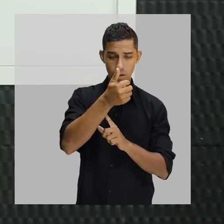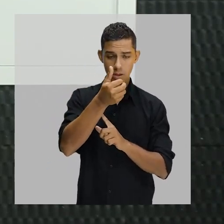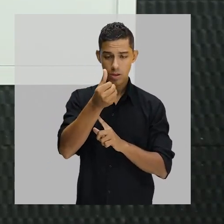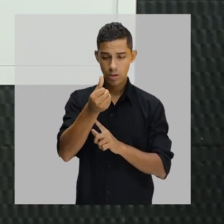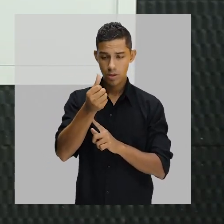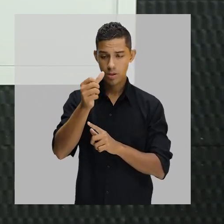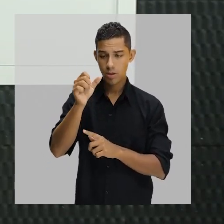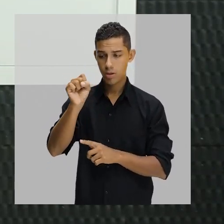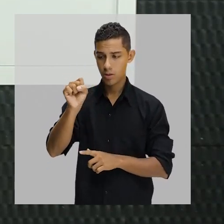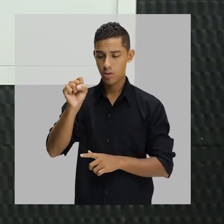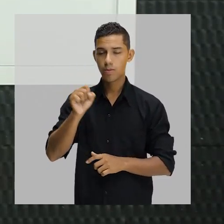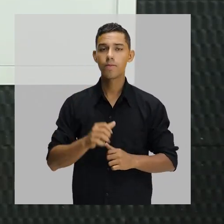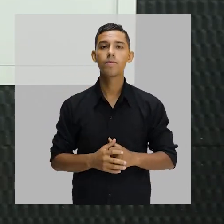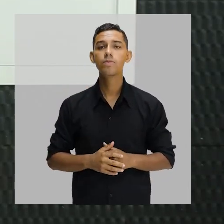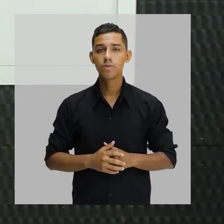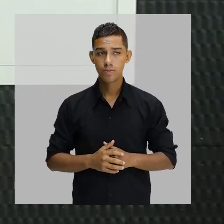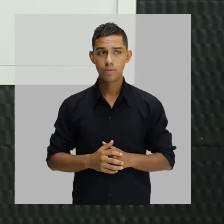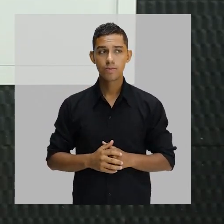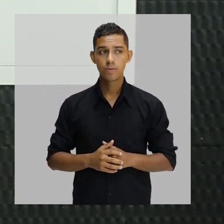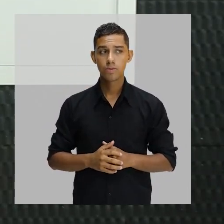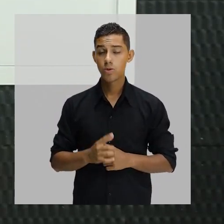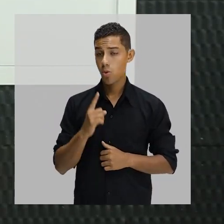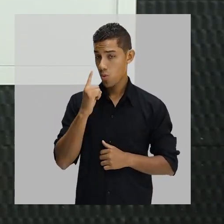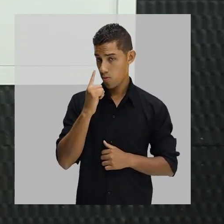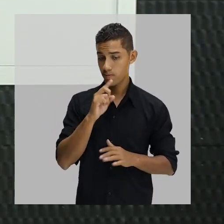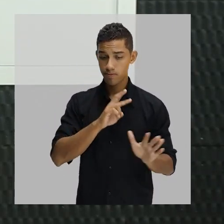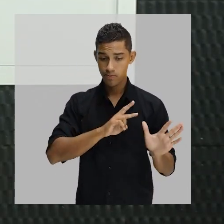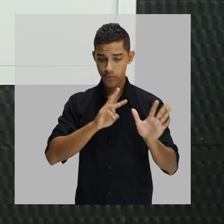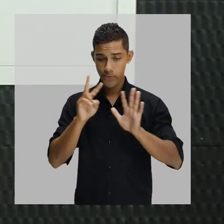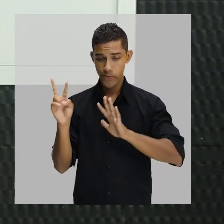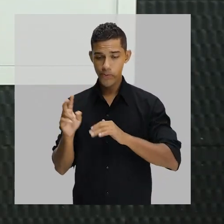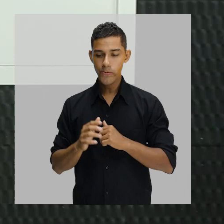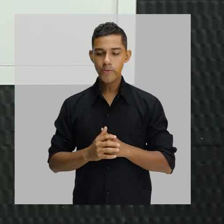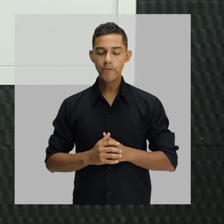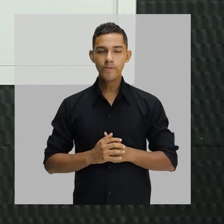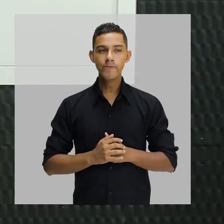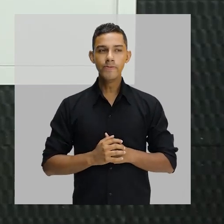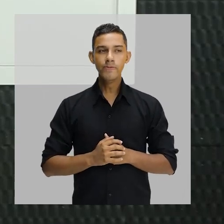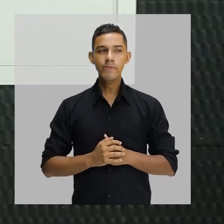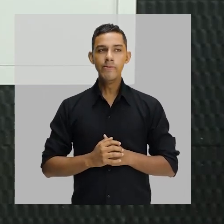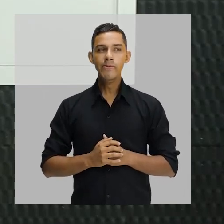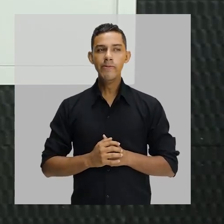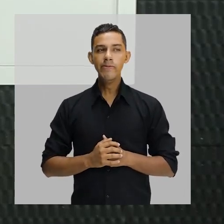horas. Isso em uma semana. Tá certo?